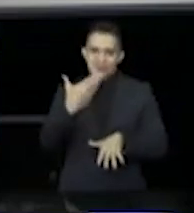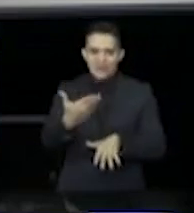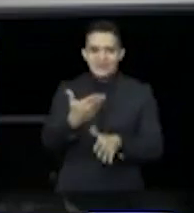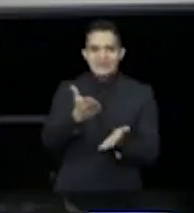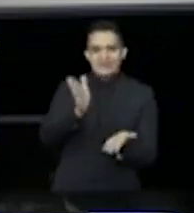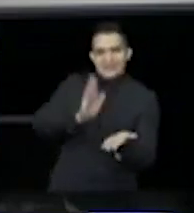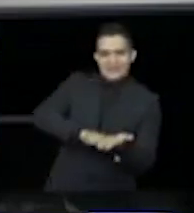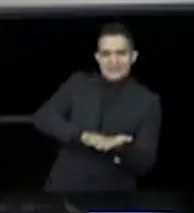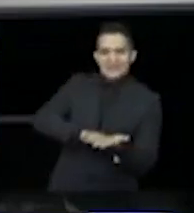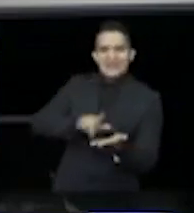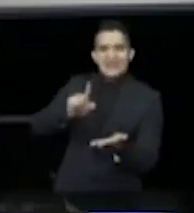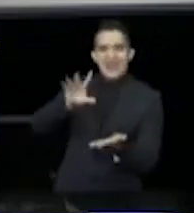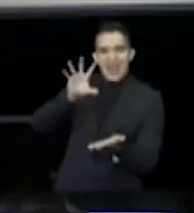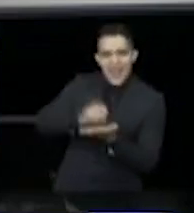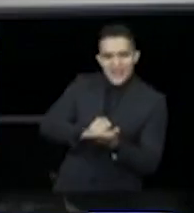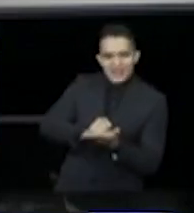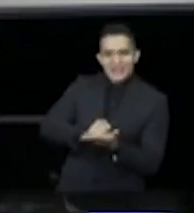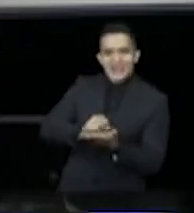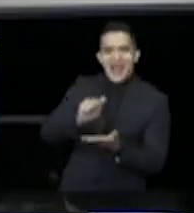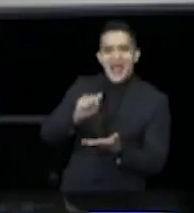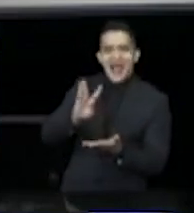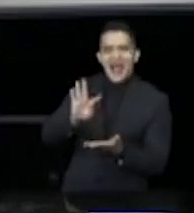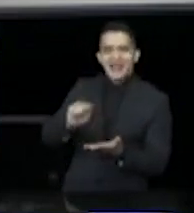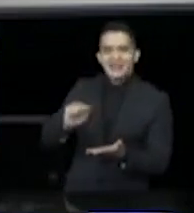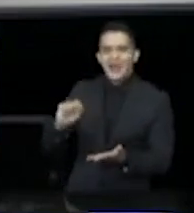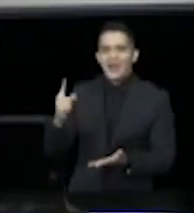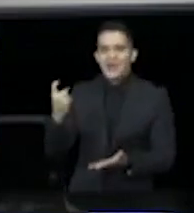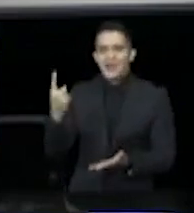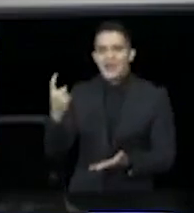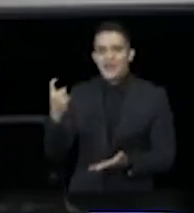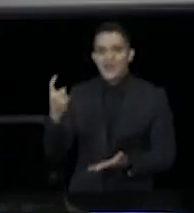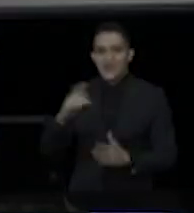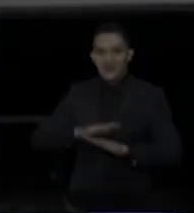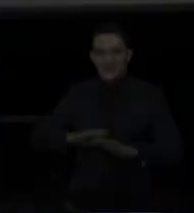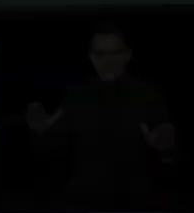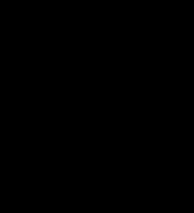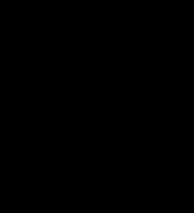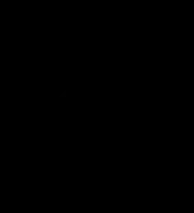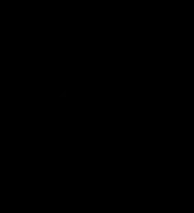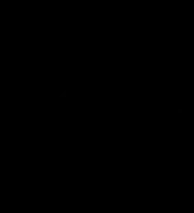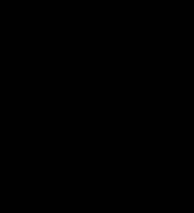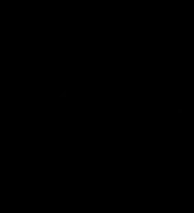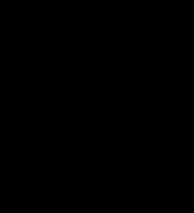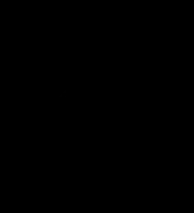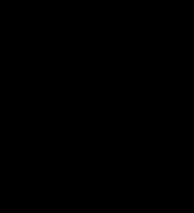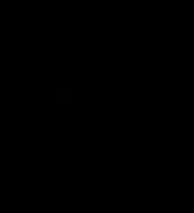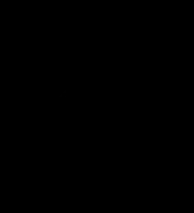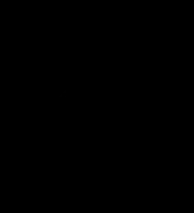anais do Supremo Tribunal Federal. Ah, se todos fossem assim...